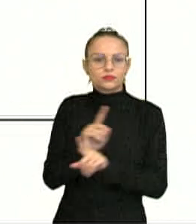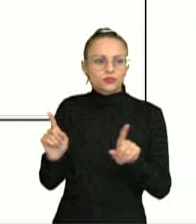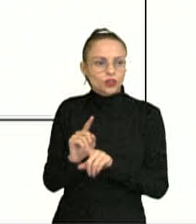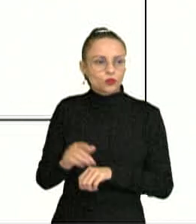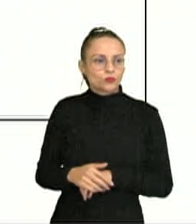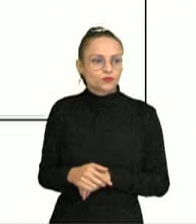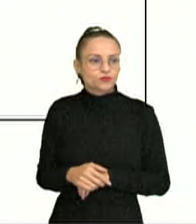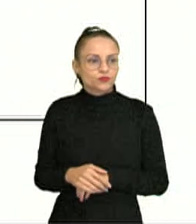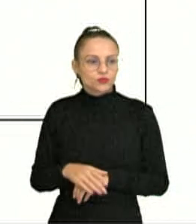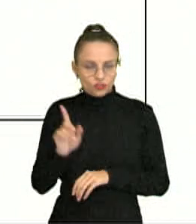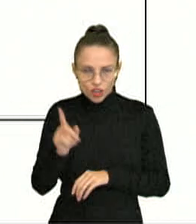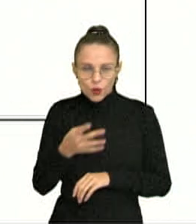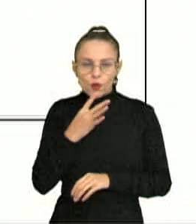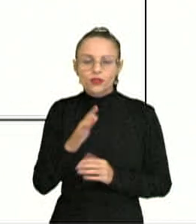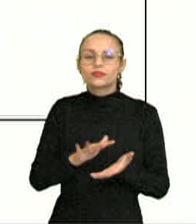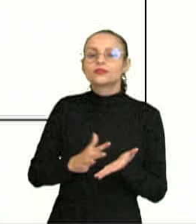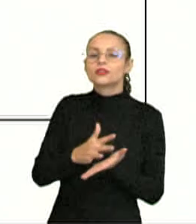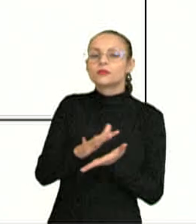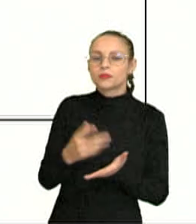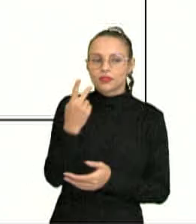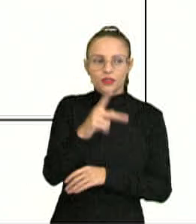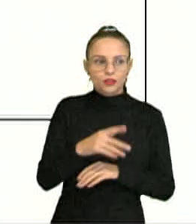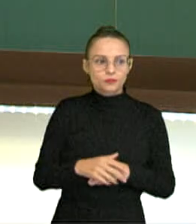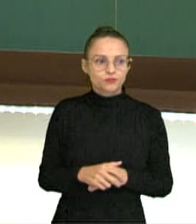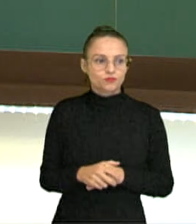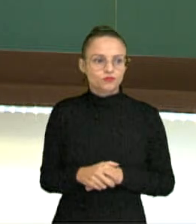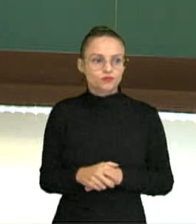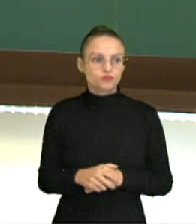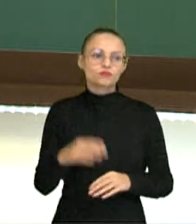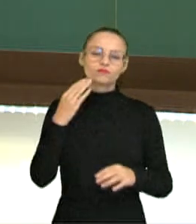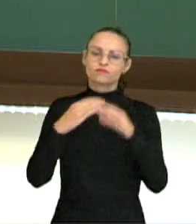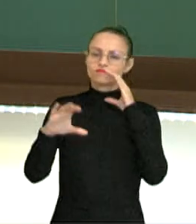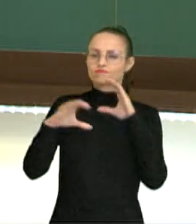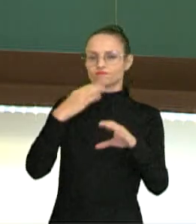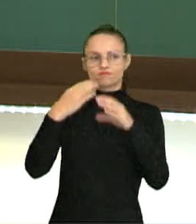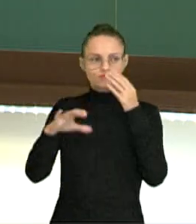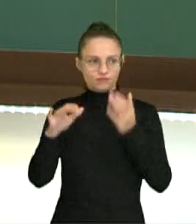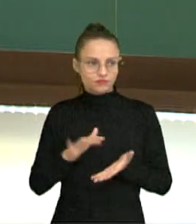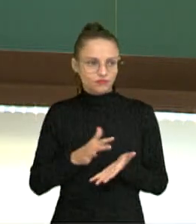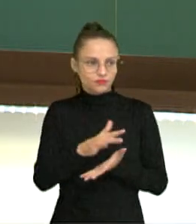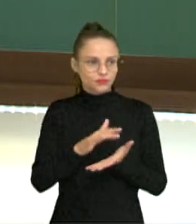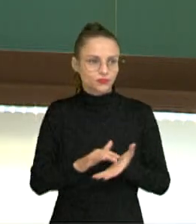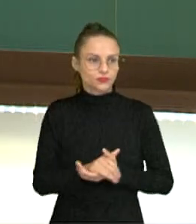Já ouviu a letra desse samba dele? Tião cantarola.